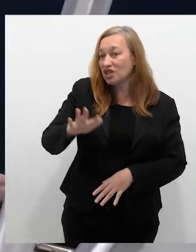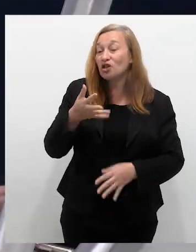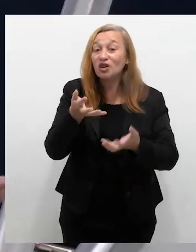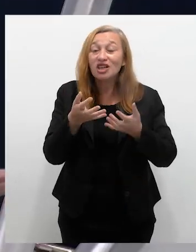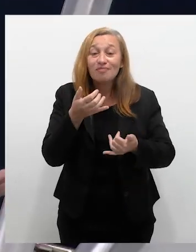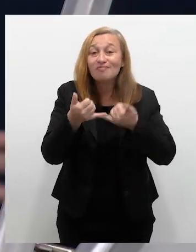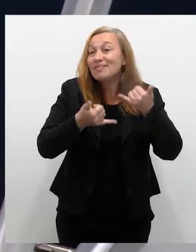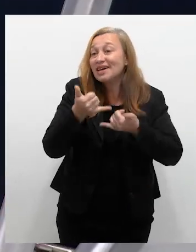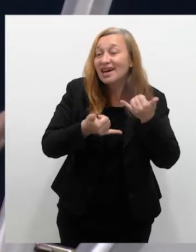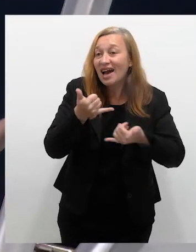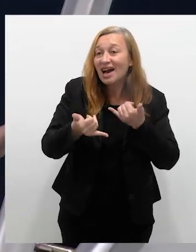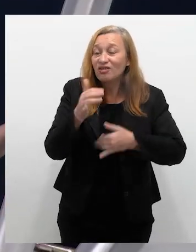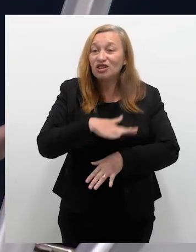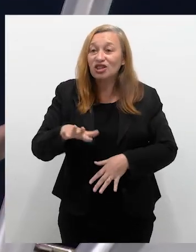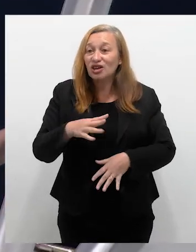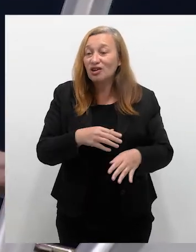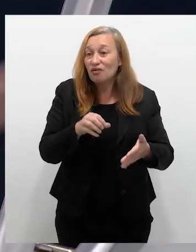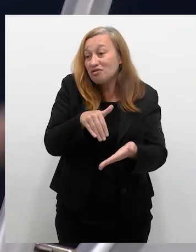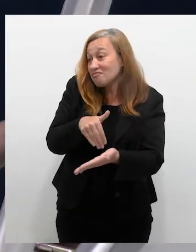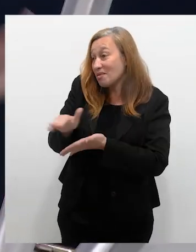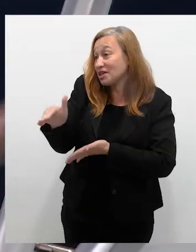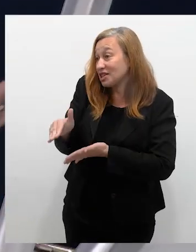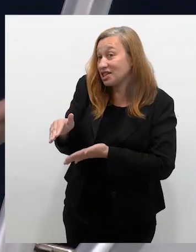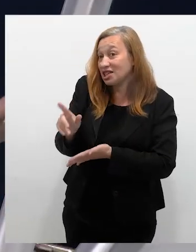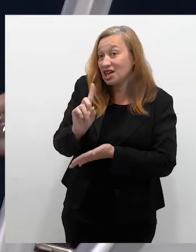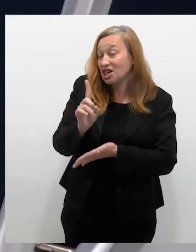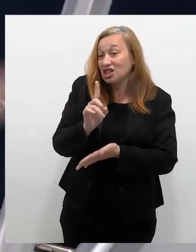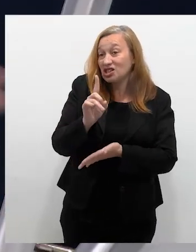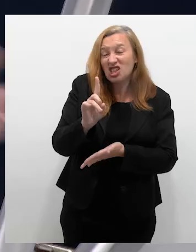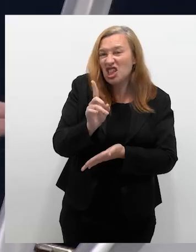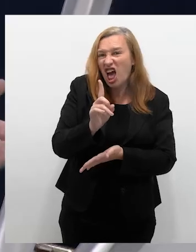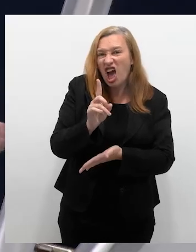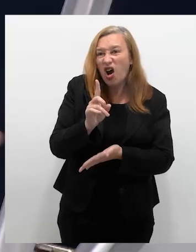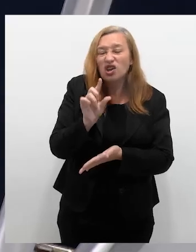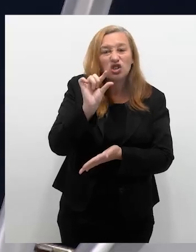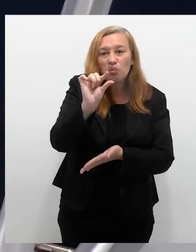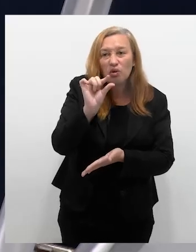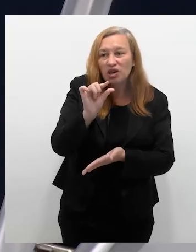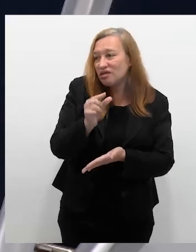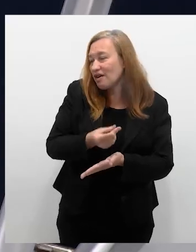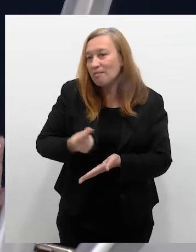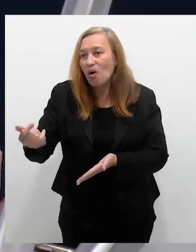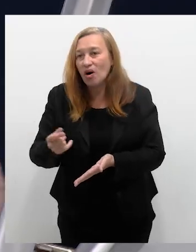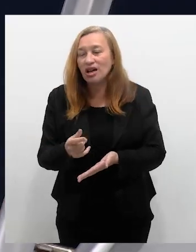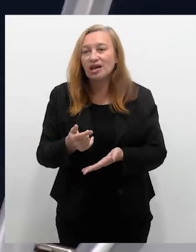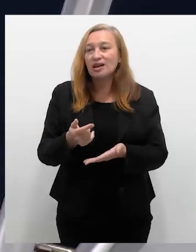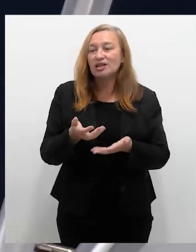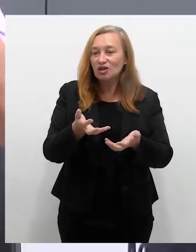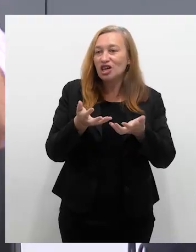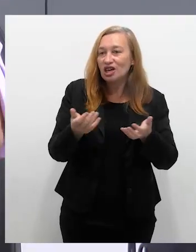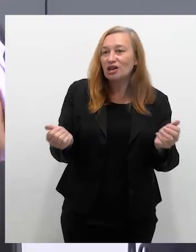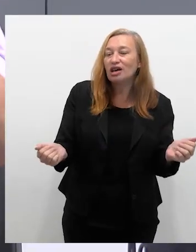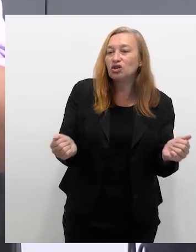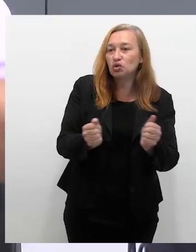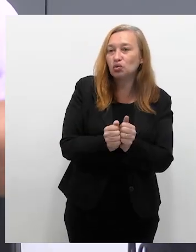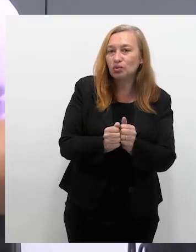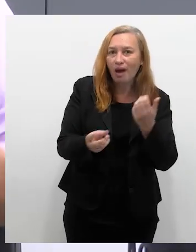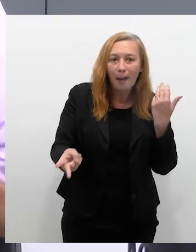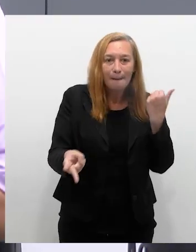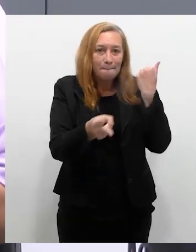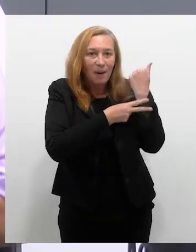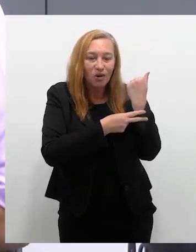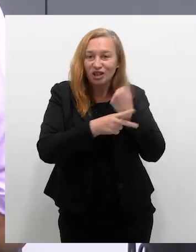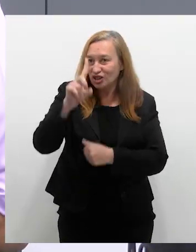tanto brincar com as crianças que eu fui demitida na primeira festa. Falou assim, não, você tinha que ficar só um pouquinho e ir embora. E eu adoro Ficou criança. só o Power Ranger amarelo na festa